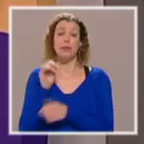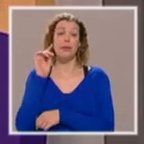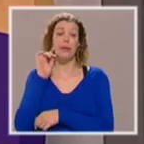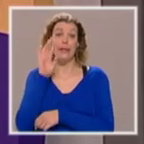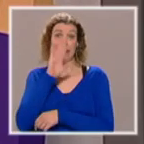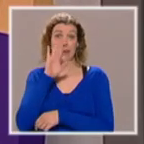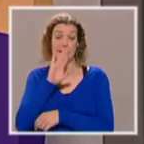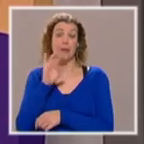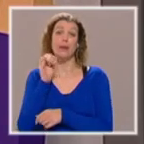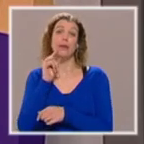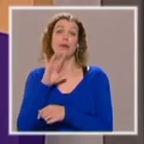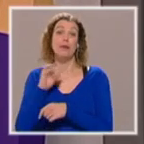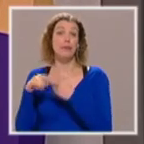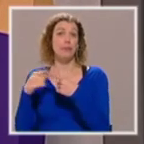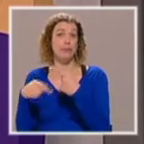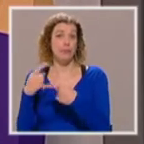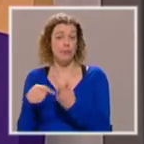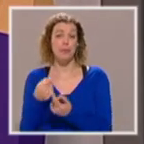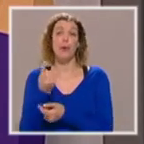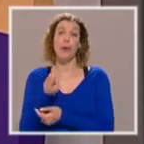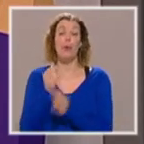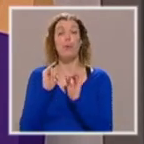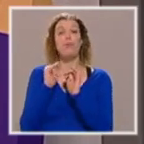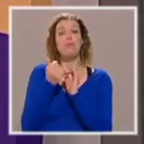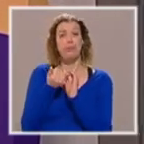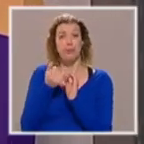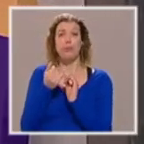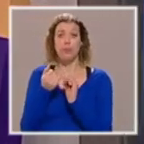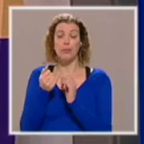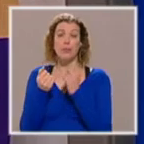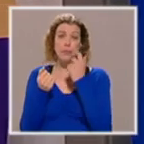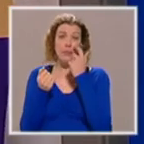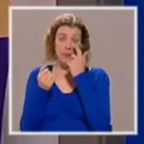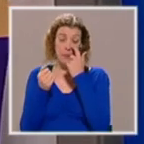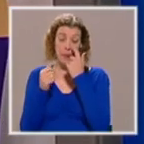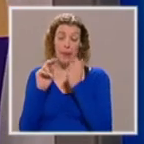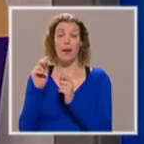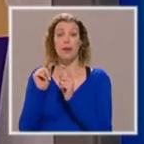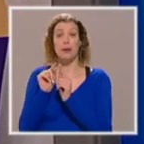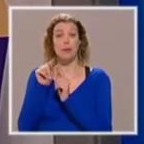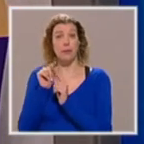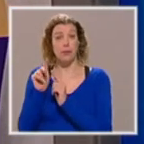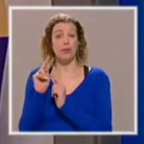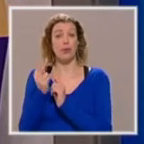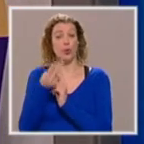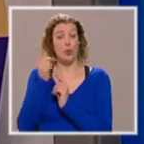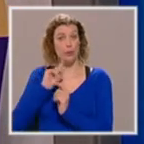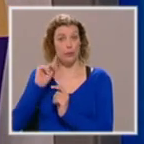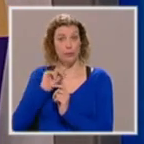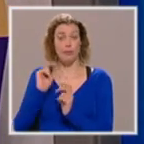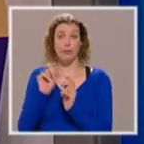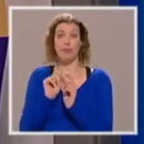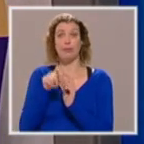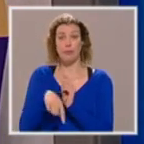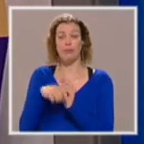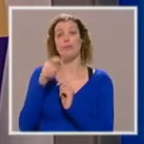sistema reprodutor existe o orifício genital. O que explica que tenhamos dois canais, um para a expulsão da